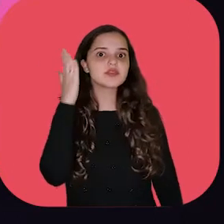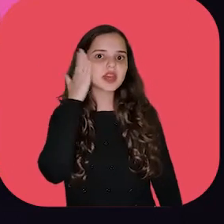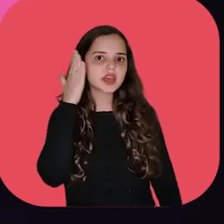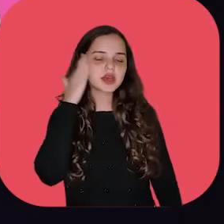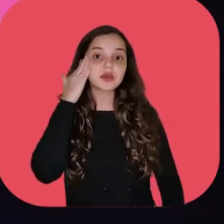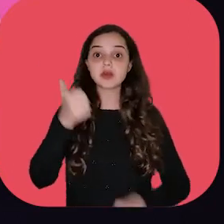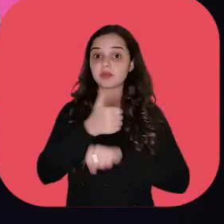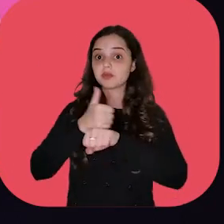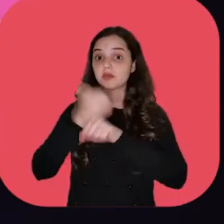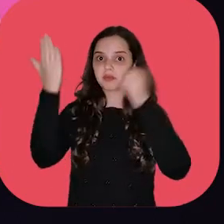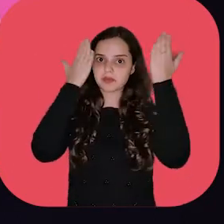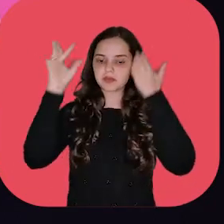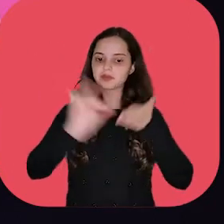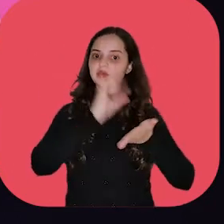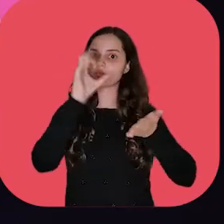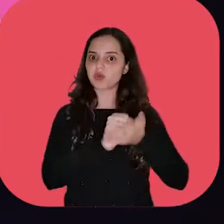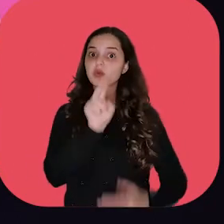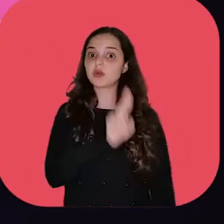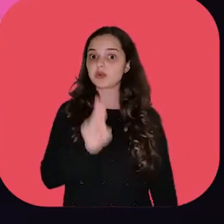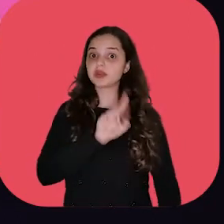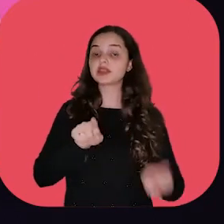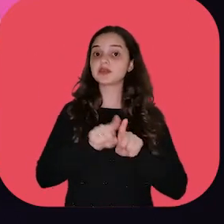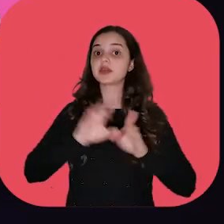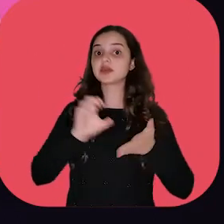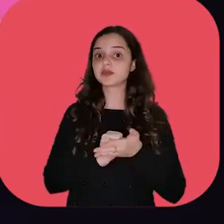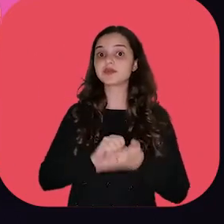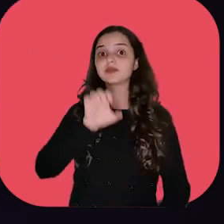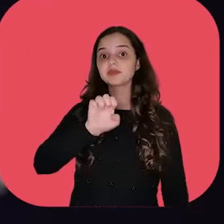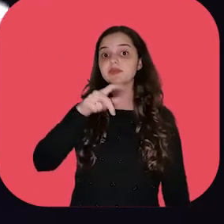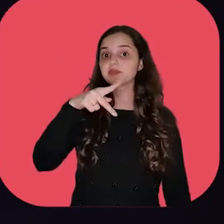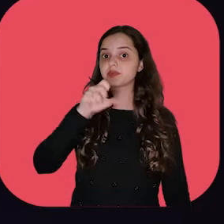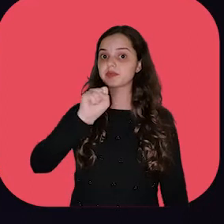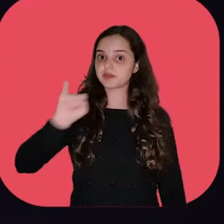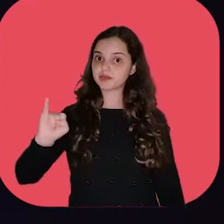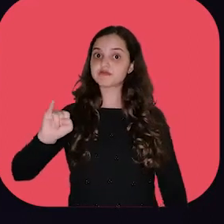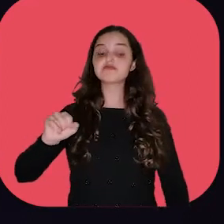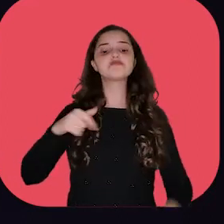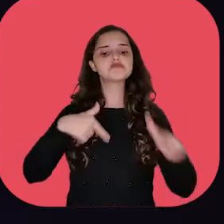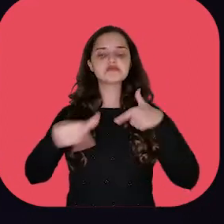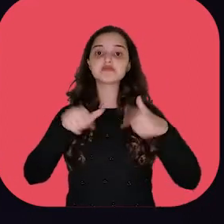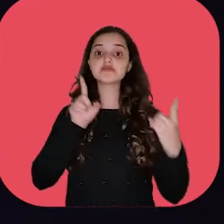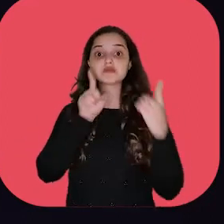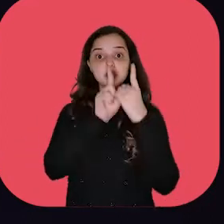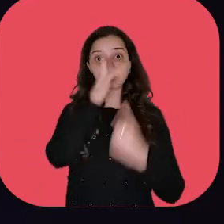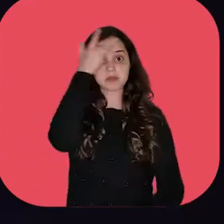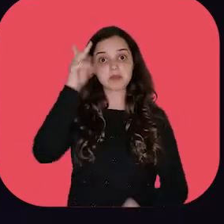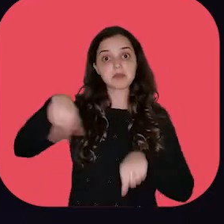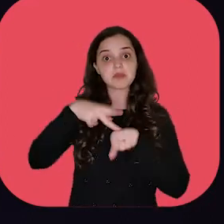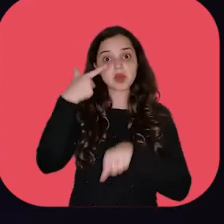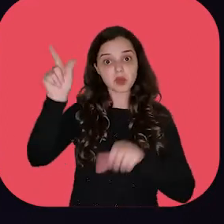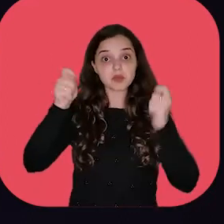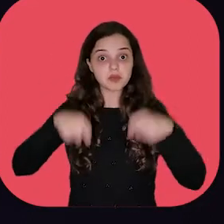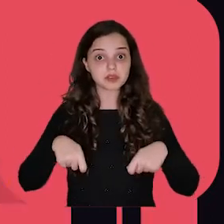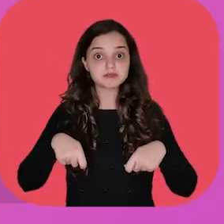Você sabia que psicólogas com inscrição ativa e cadastro no EPSI podem prestar serviços para usuárias que estejam no